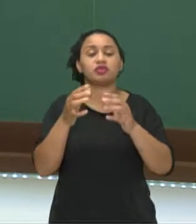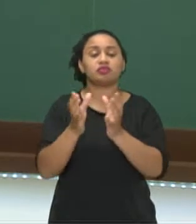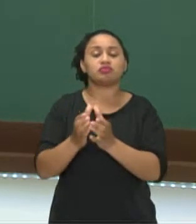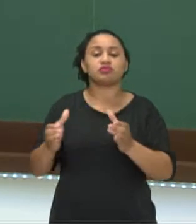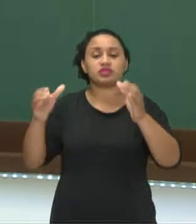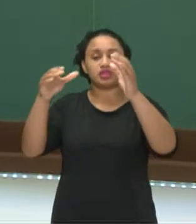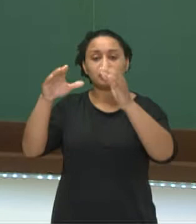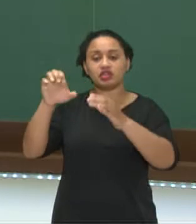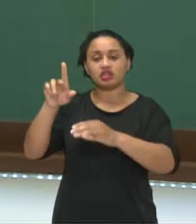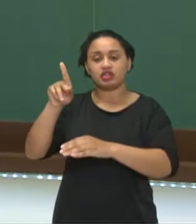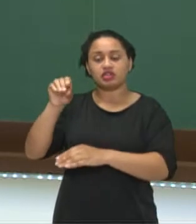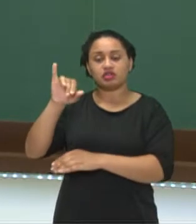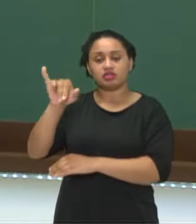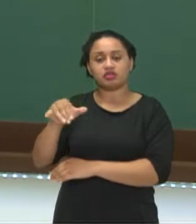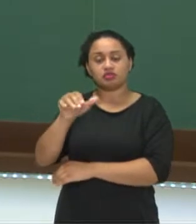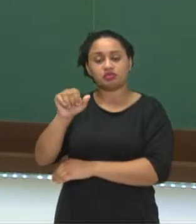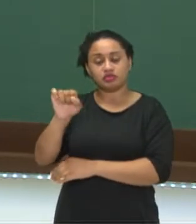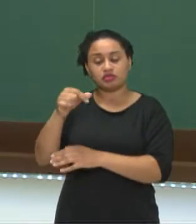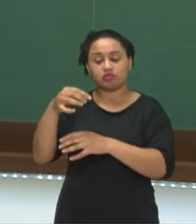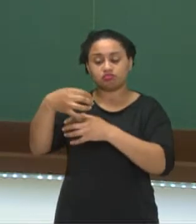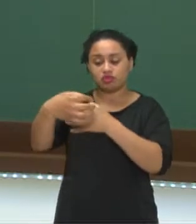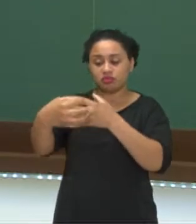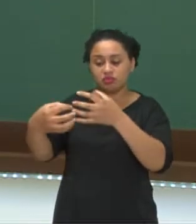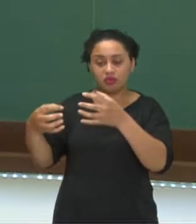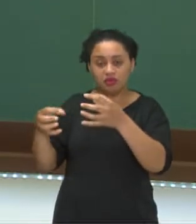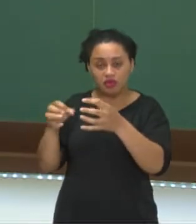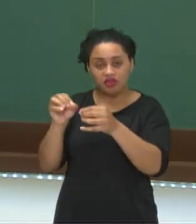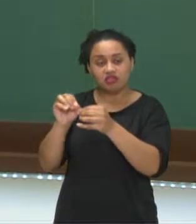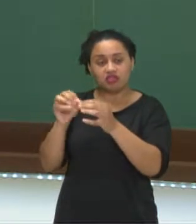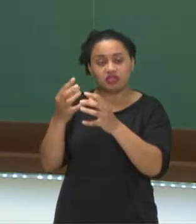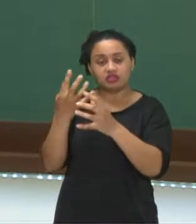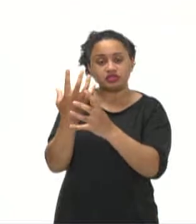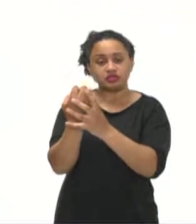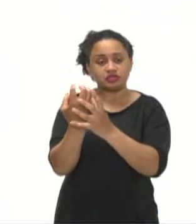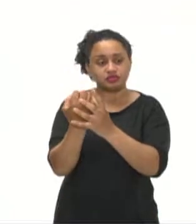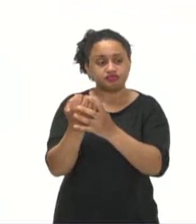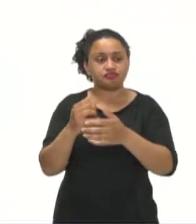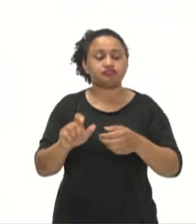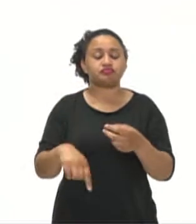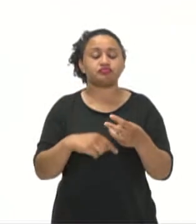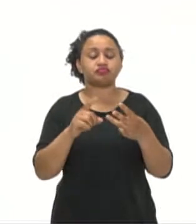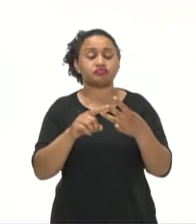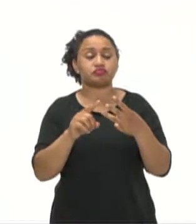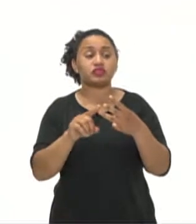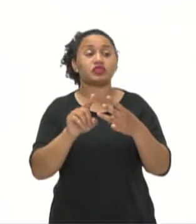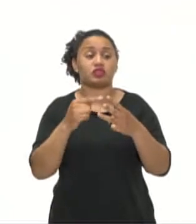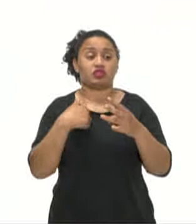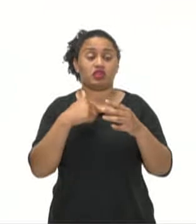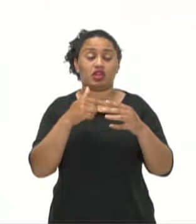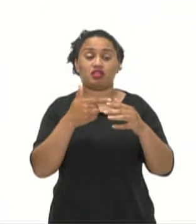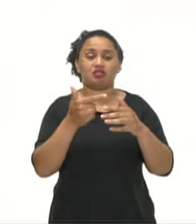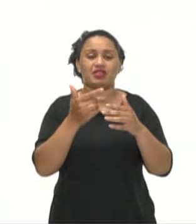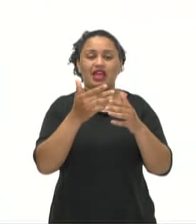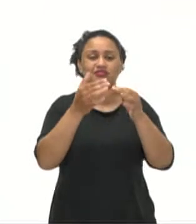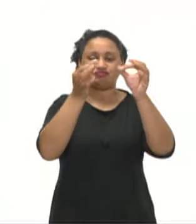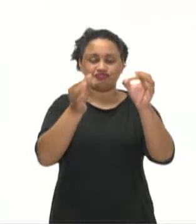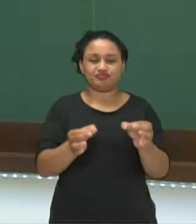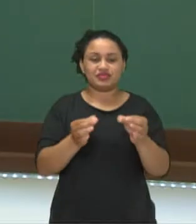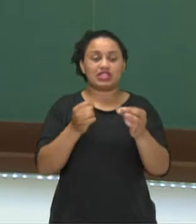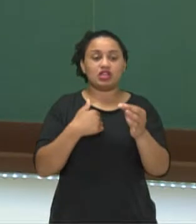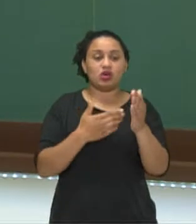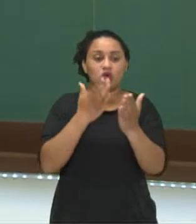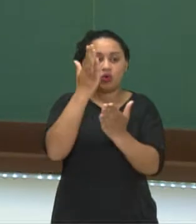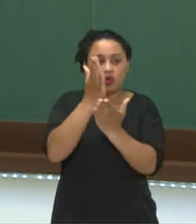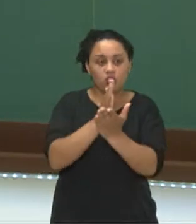corpo dotado de poros favorece, então, a filtração. O corpo deles é assimétrico, então, se eu fizer